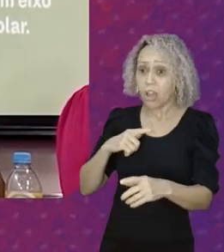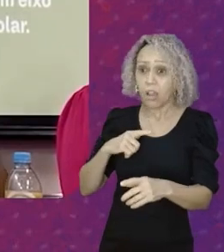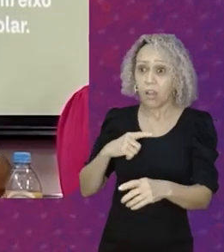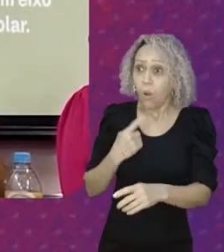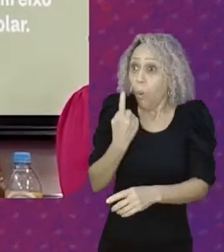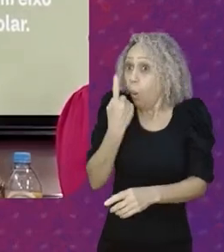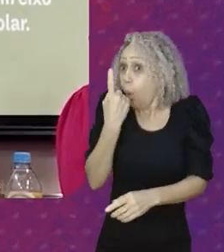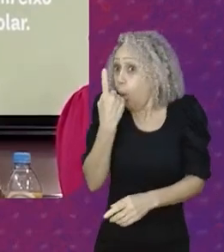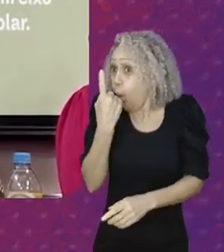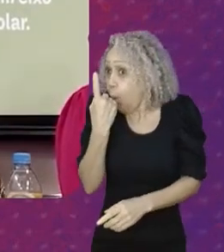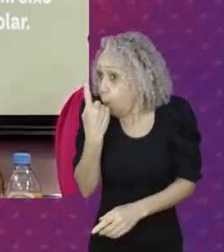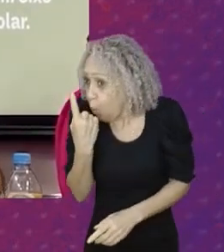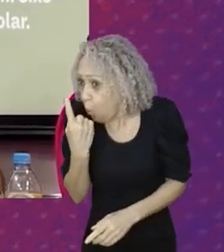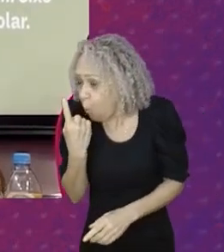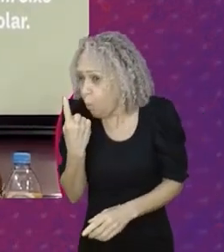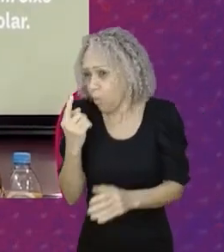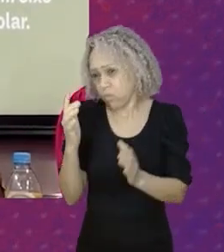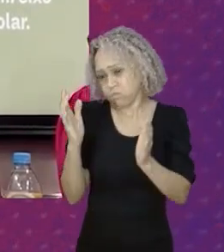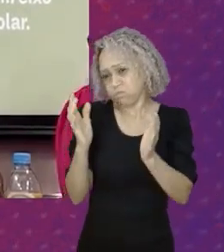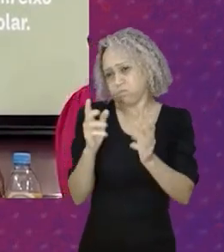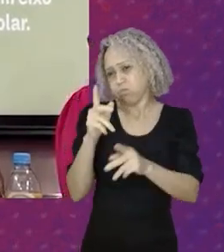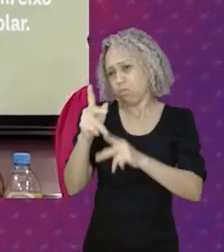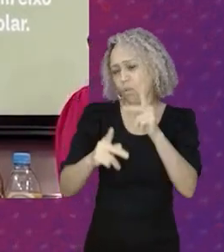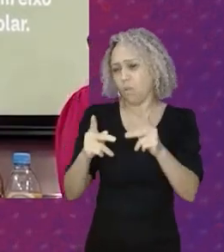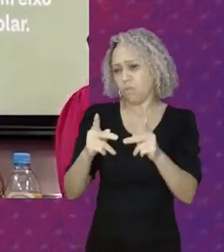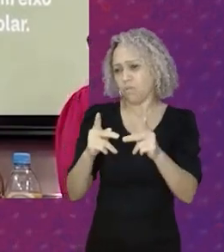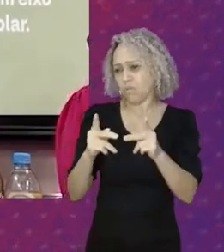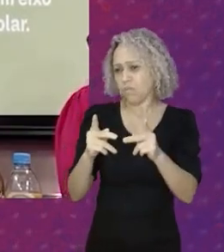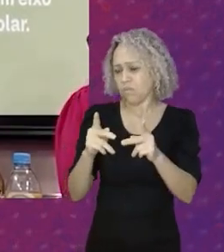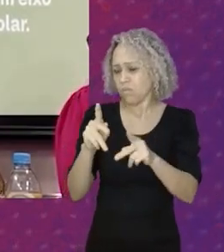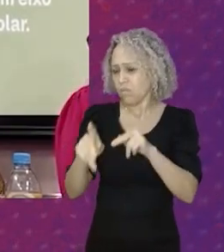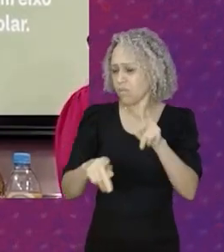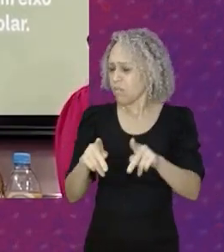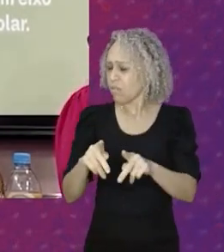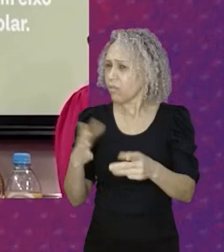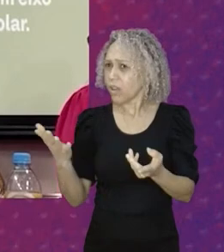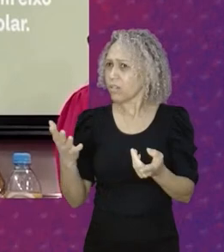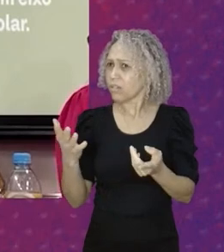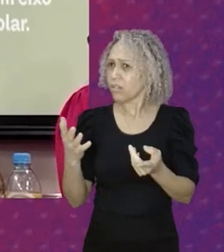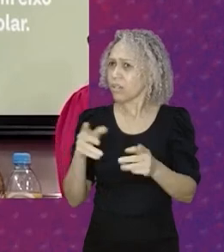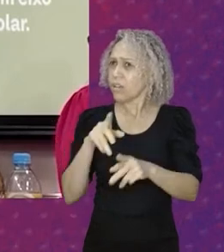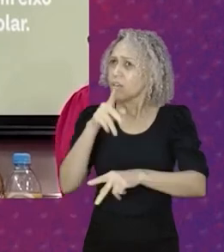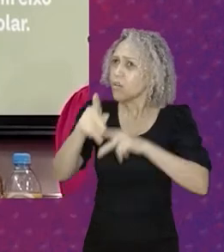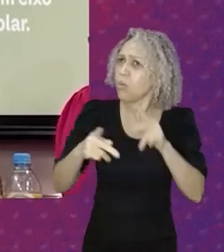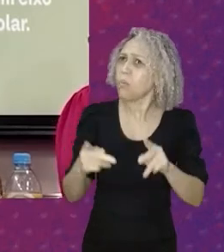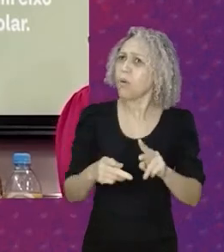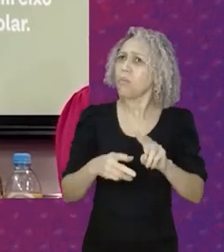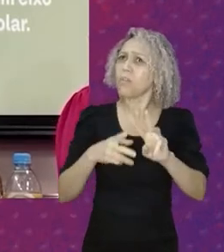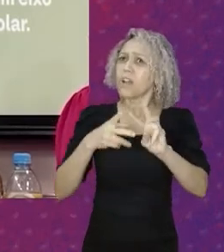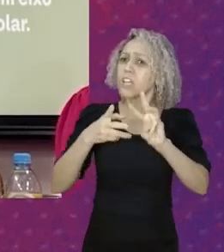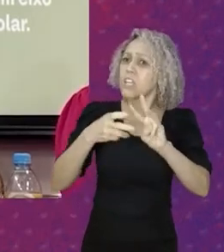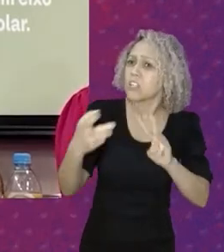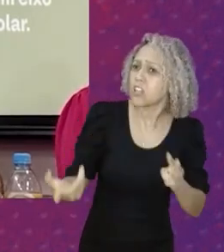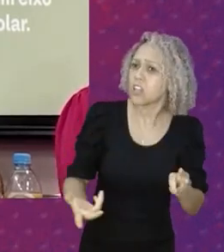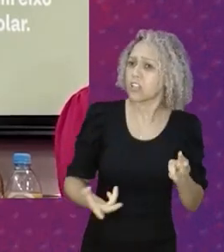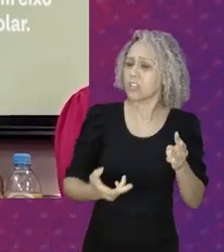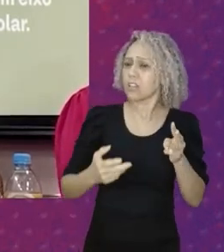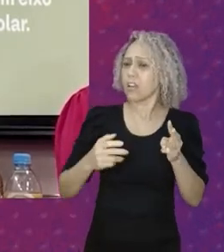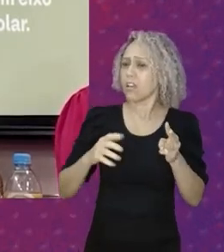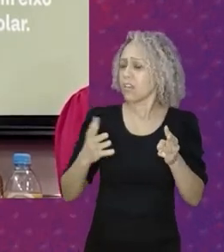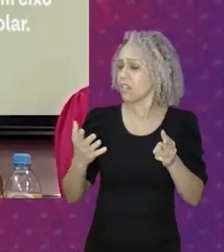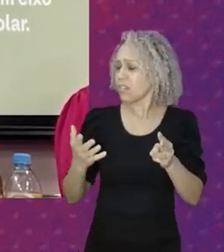fundante. Mas veja bem, vamos pensar só do ponto de vista das populações indígenas no nosso